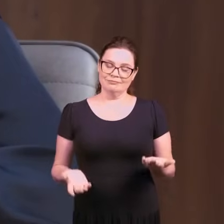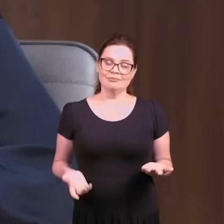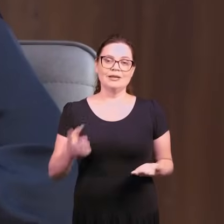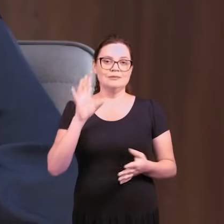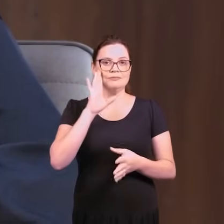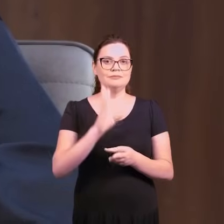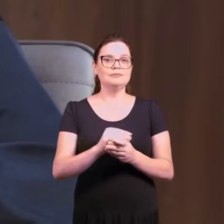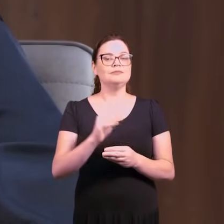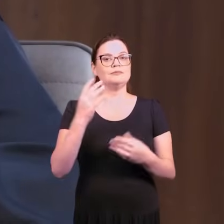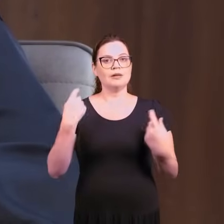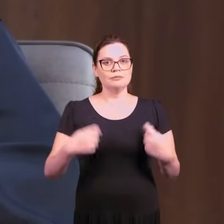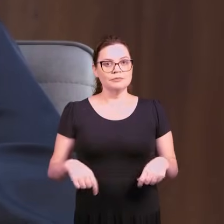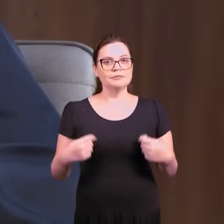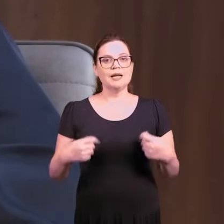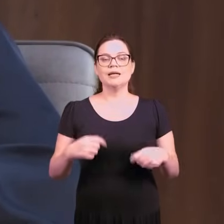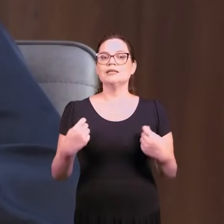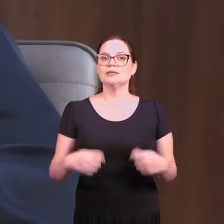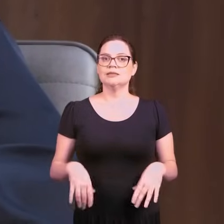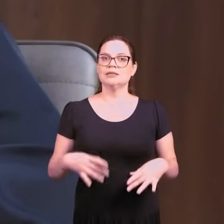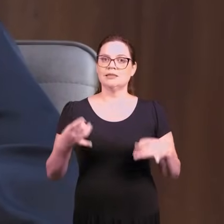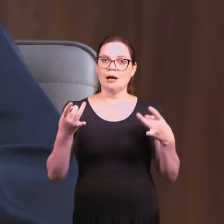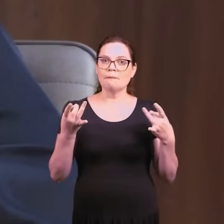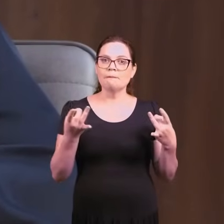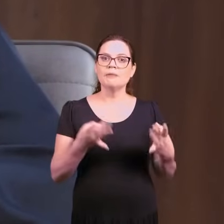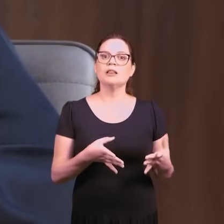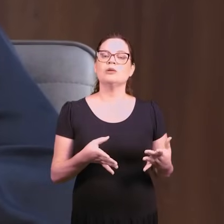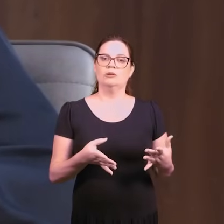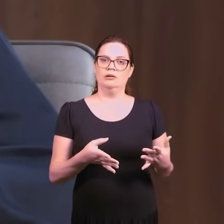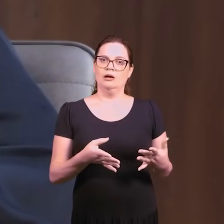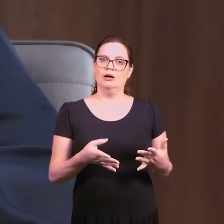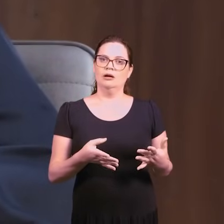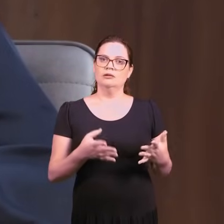de renúncia, né? Vamos dizer,